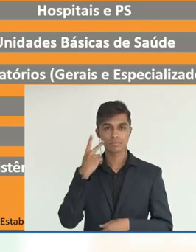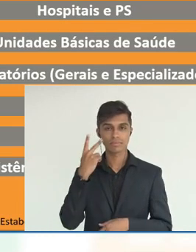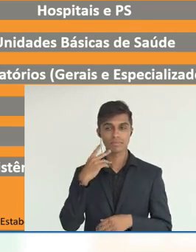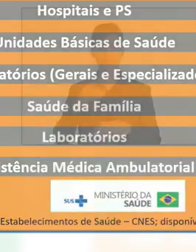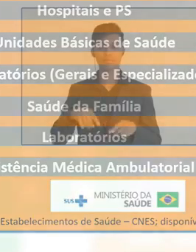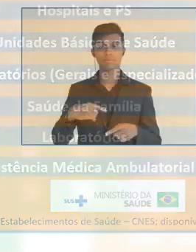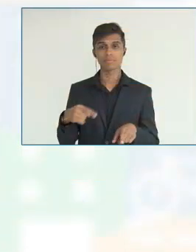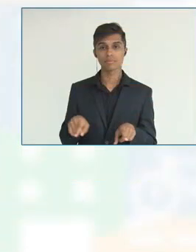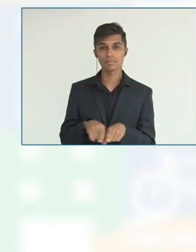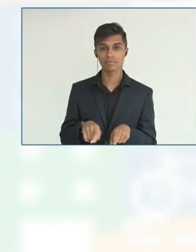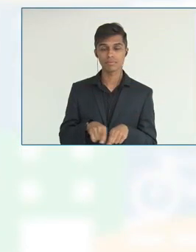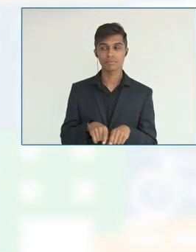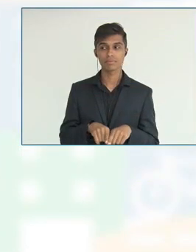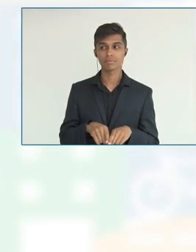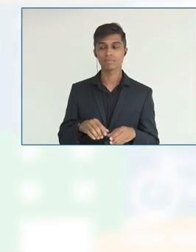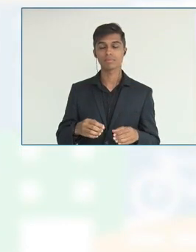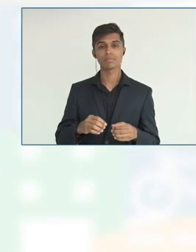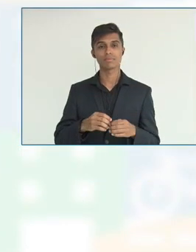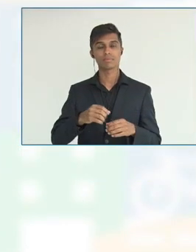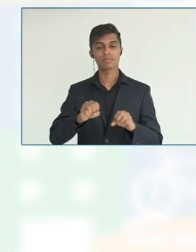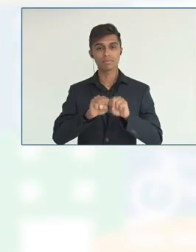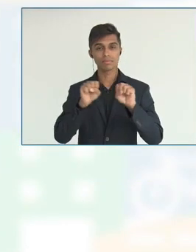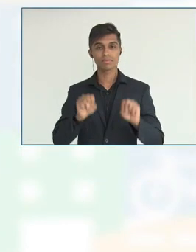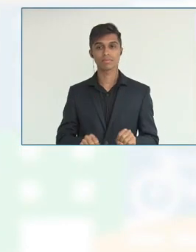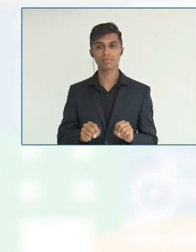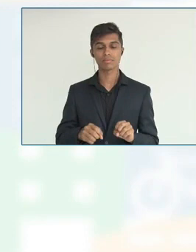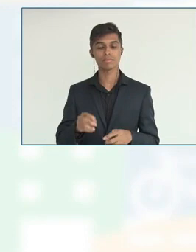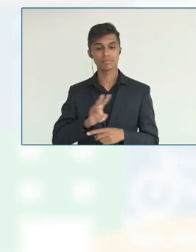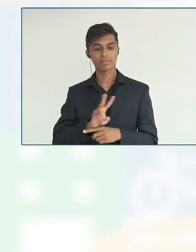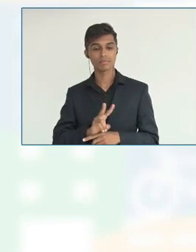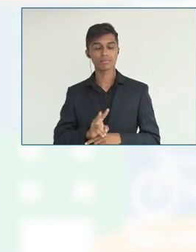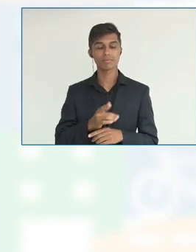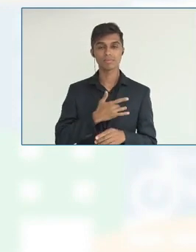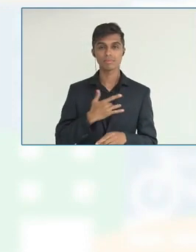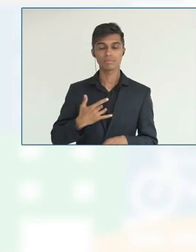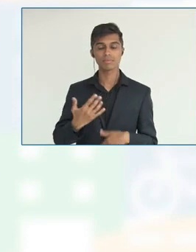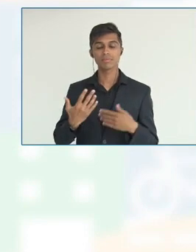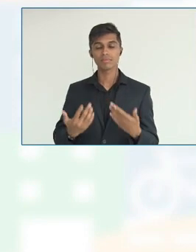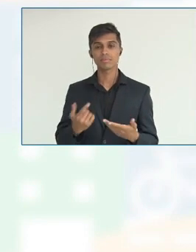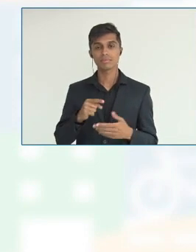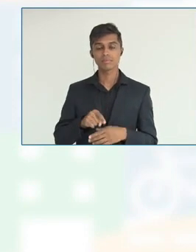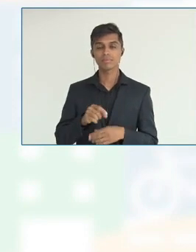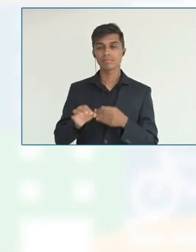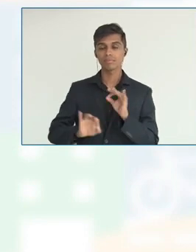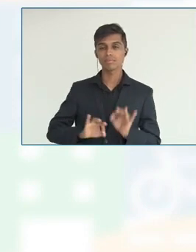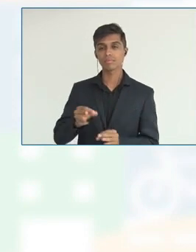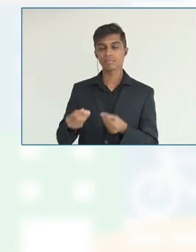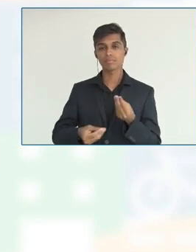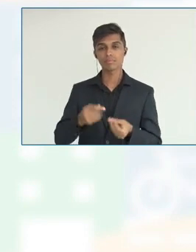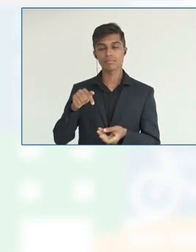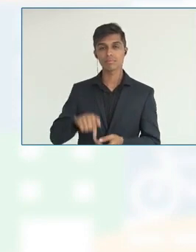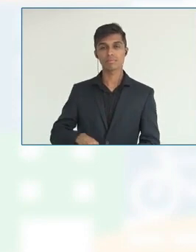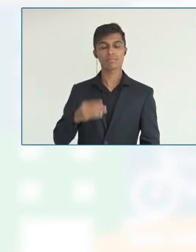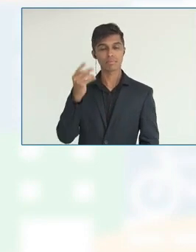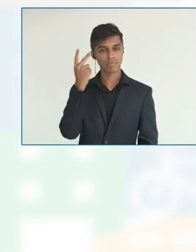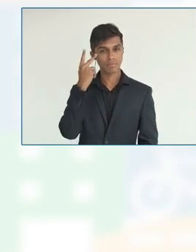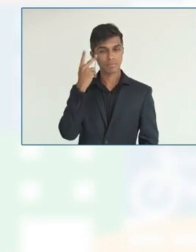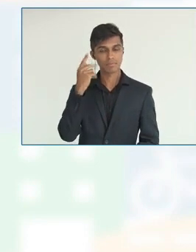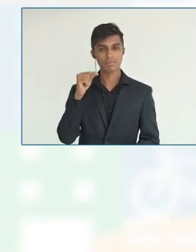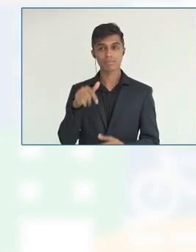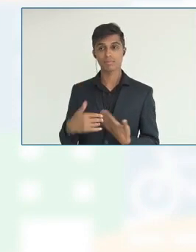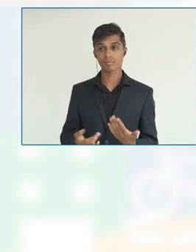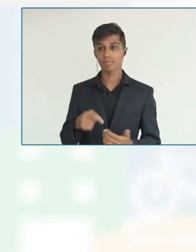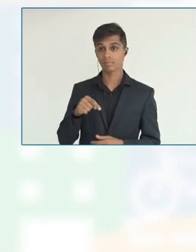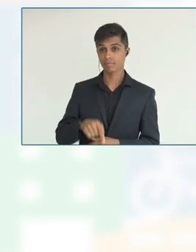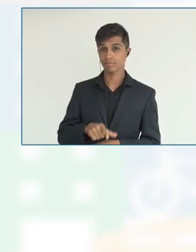também ao Sistema Municipal de Vigilância em Saúde, como ele está organizado aqui no município de São Paulo. Bom, a cidade de São